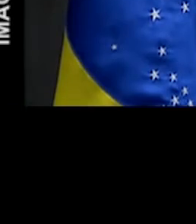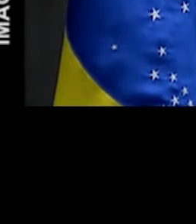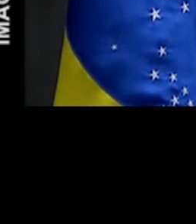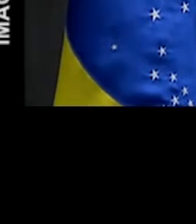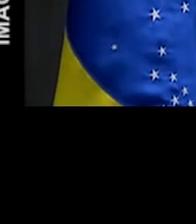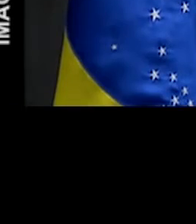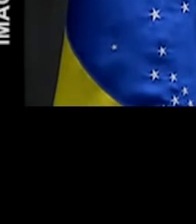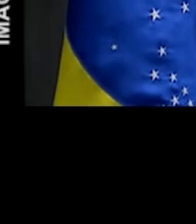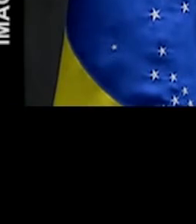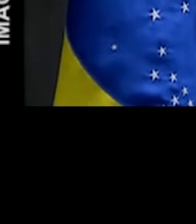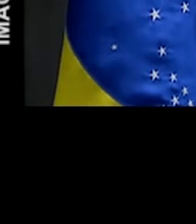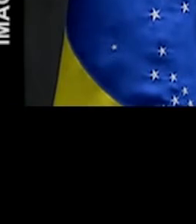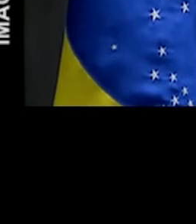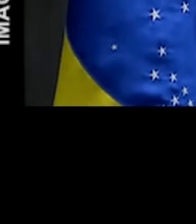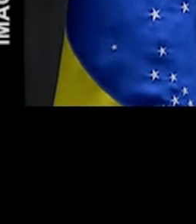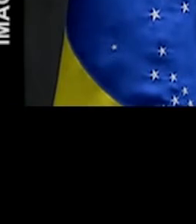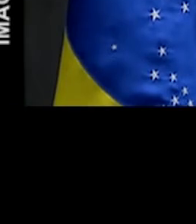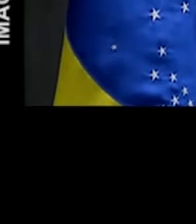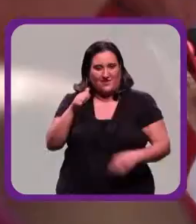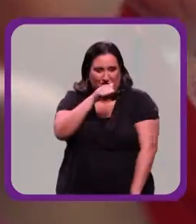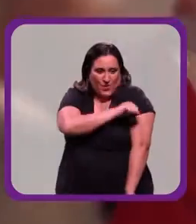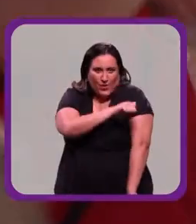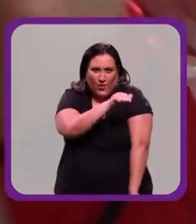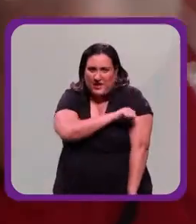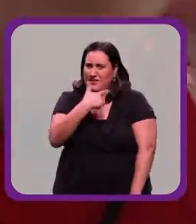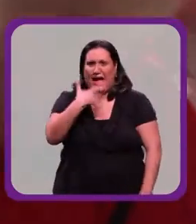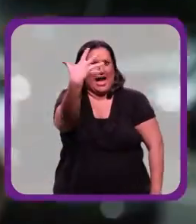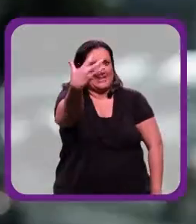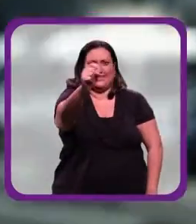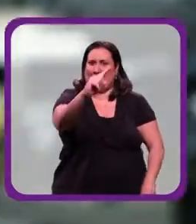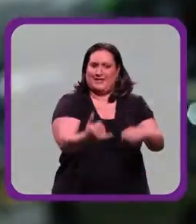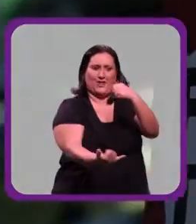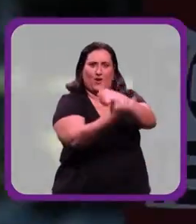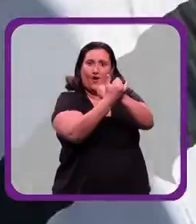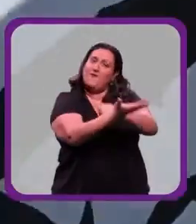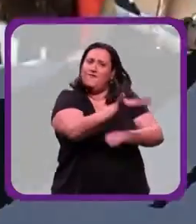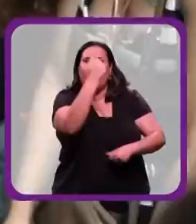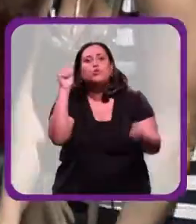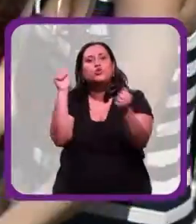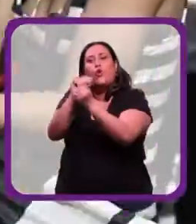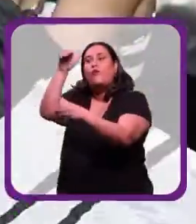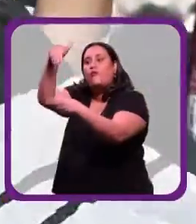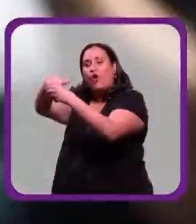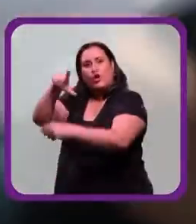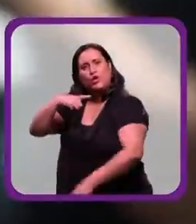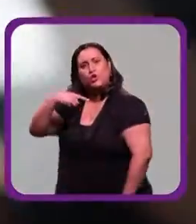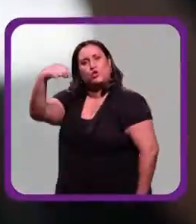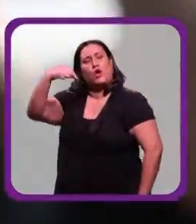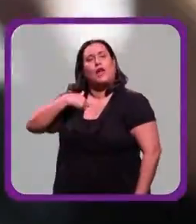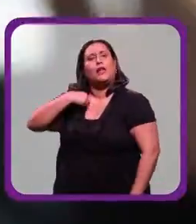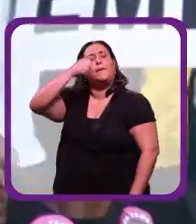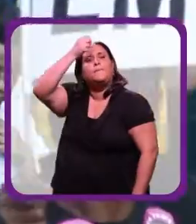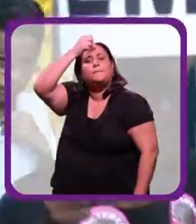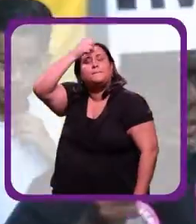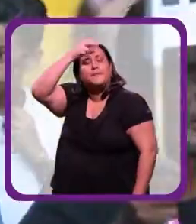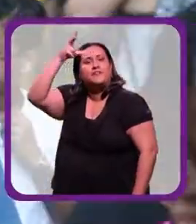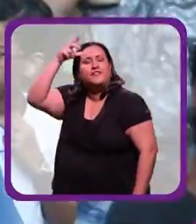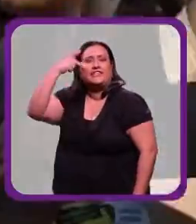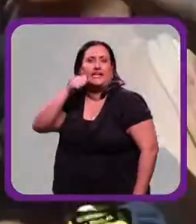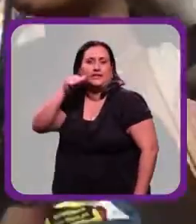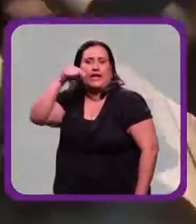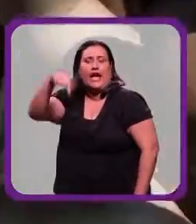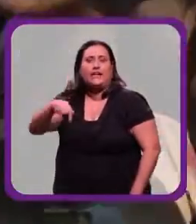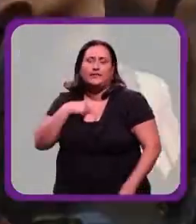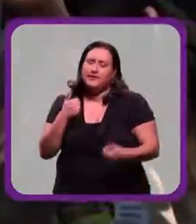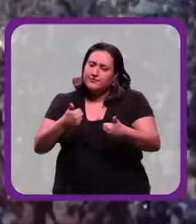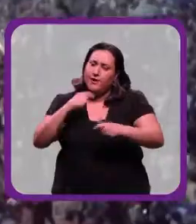eu só temo a morte da democracia. O Rio de Janeiro, que se levantou contra o golpe, vai responder nas urnas, elegendo a primeira prefeita mulher